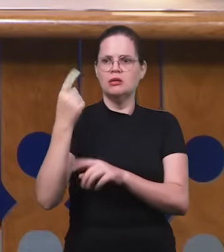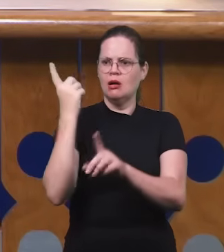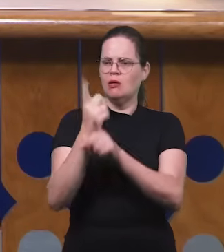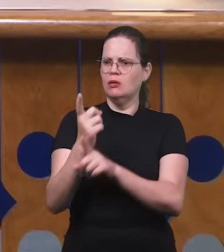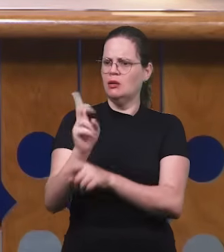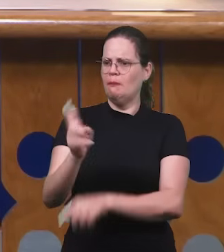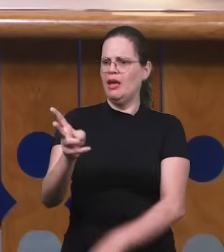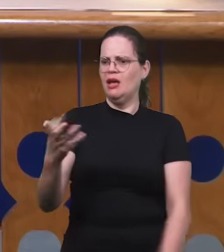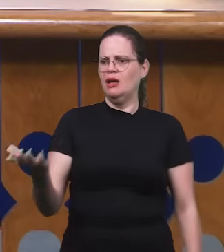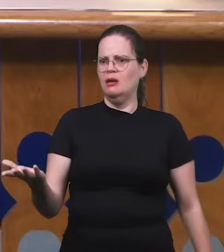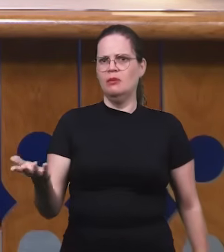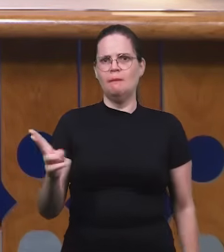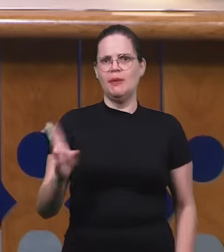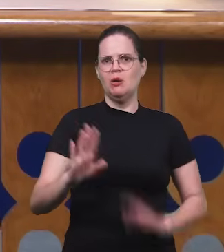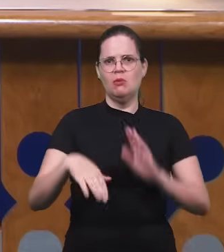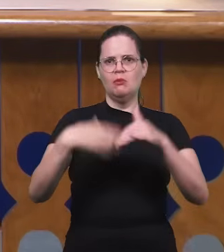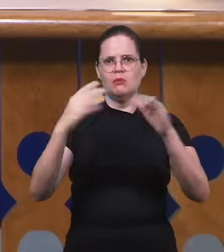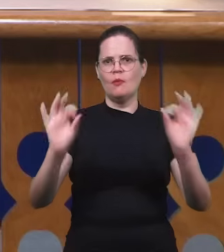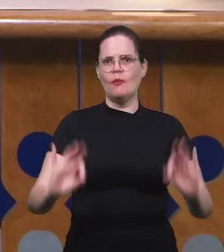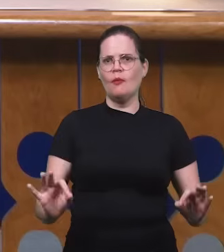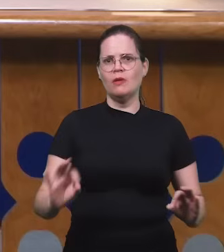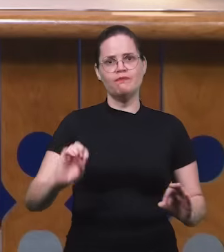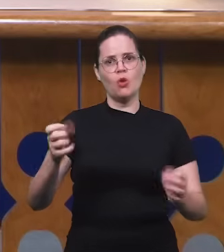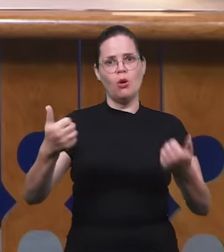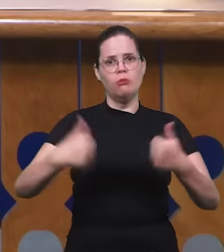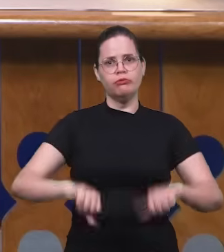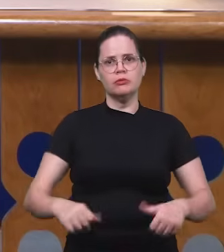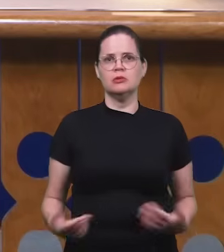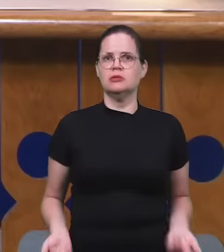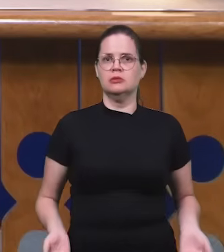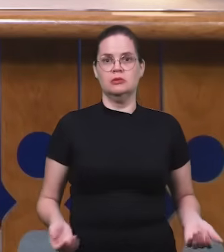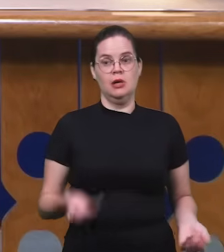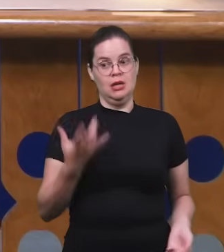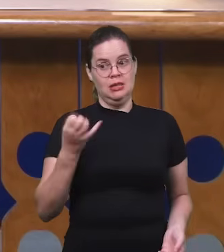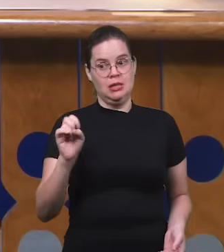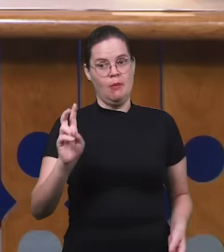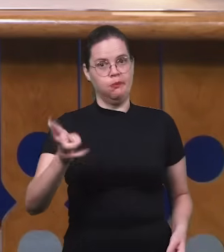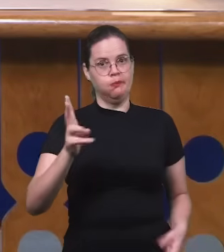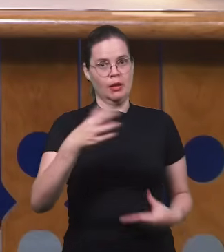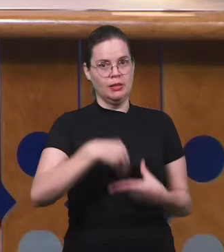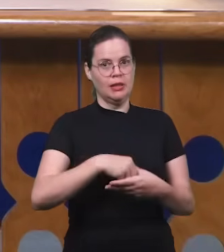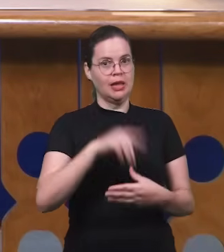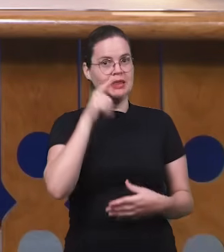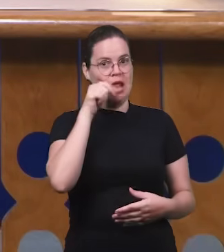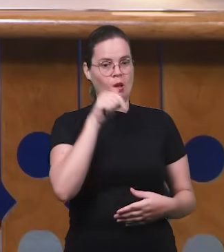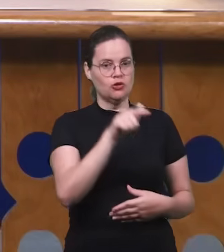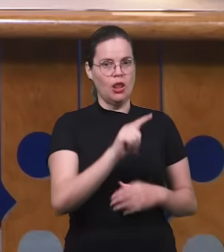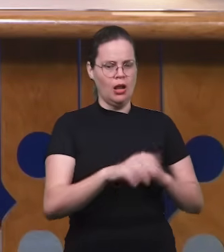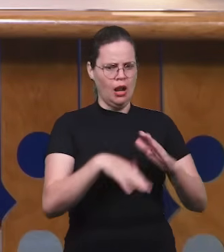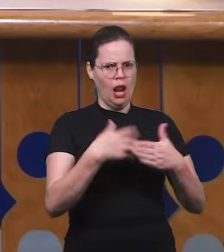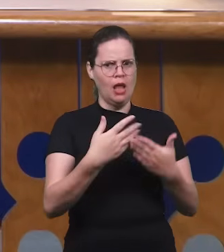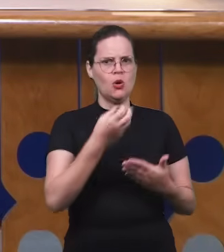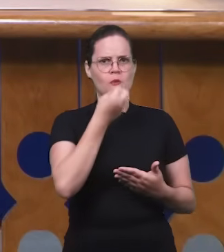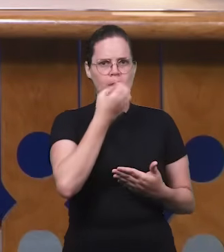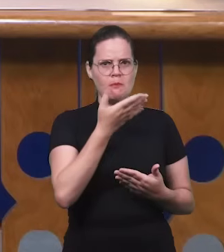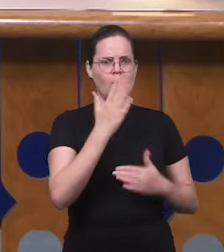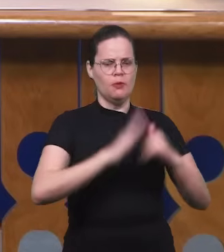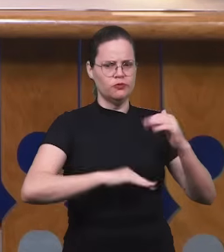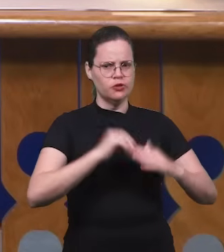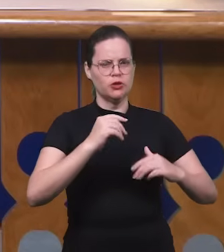igual ou pior, ele não progrediu em nada. Olha, se ele tivesse ficado na loja, talvez fosse o dono da